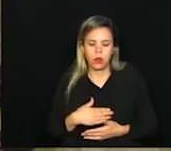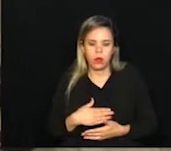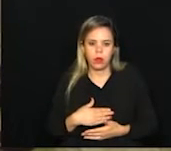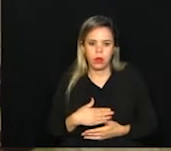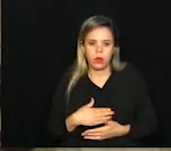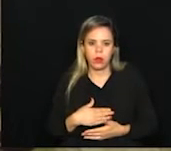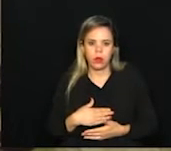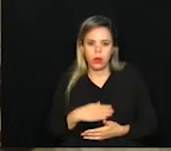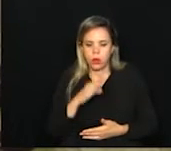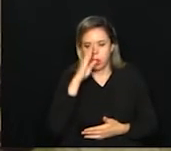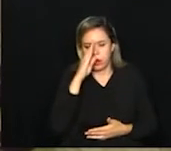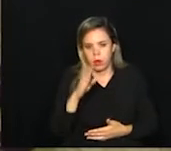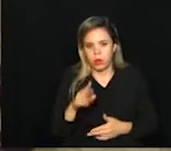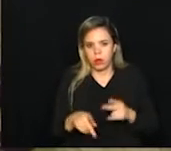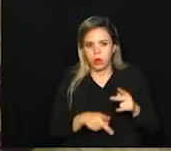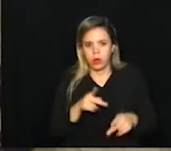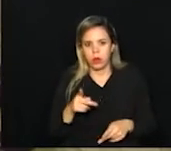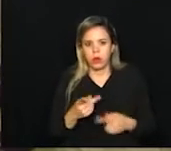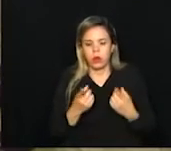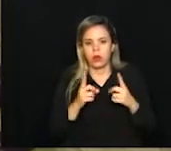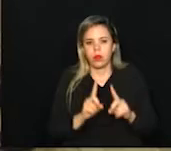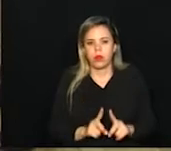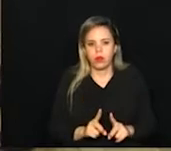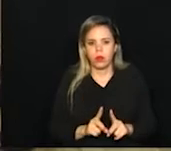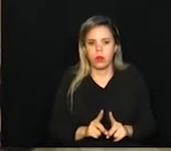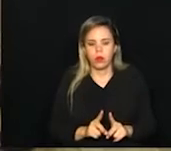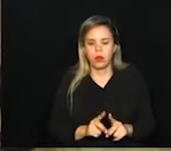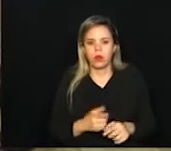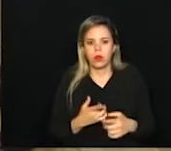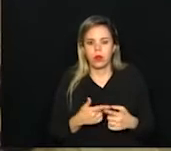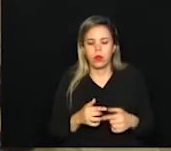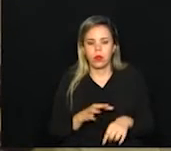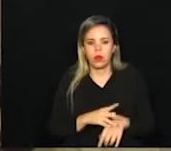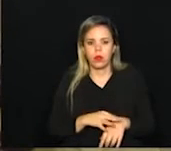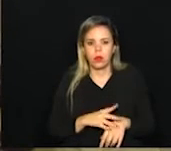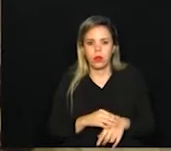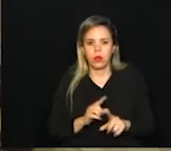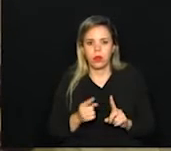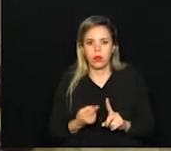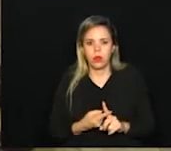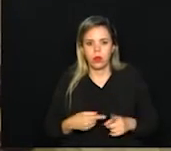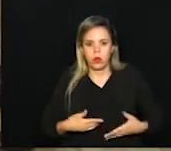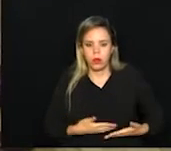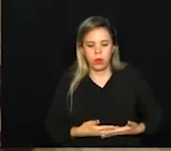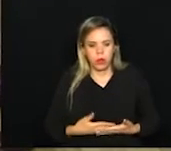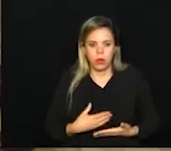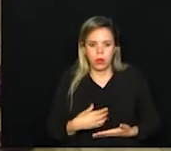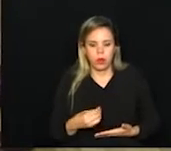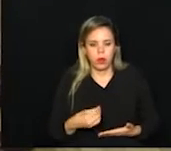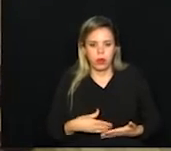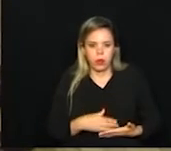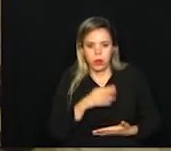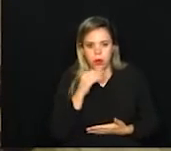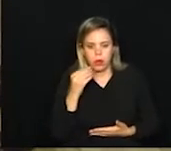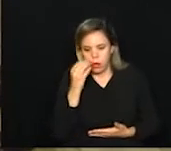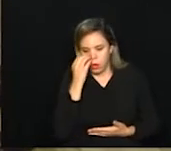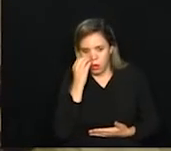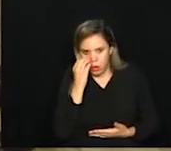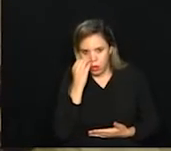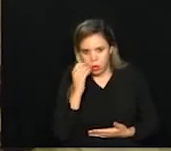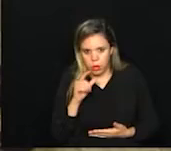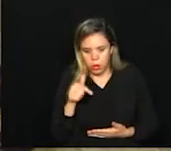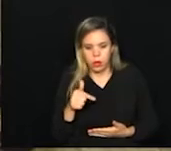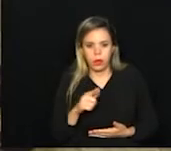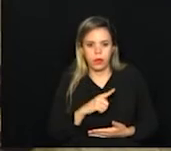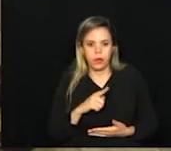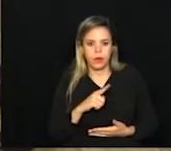com priorização para pessoas com deficiência, com comorbidades, gestantes e puérperas adolescentes. Aí